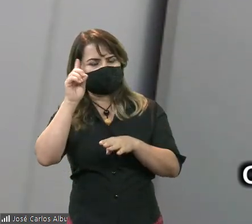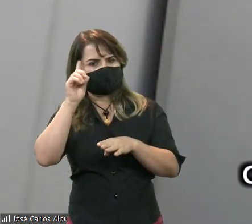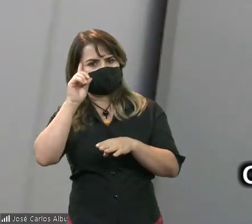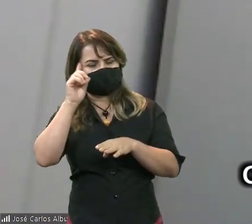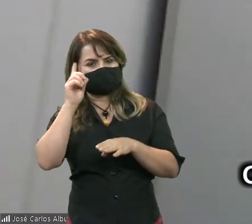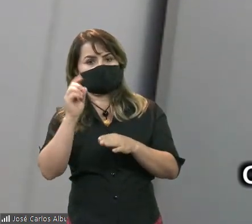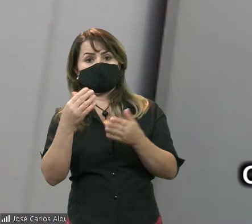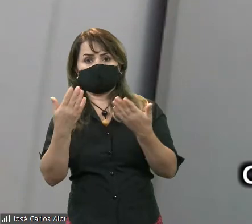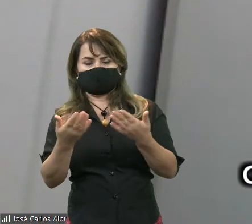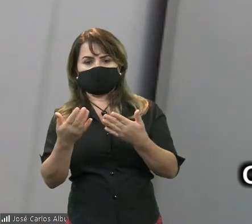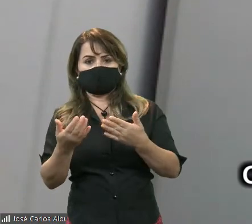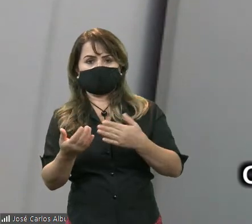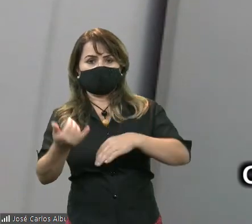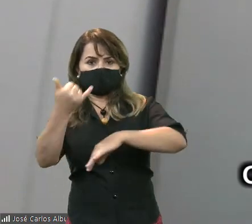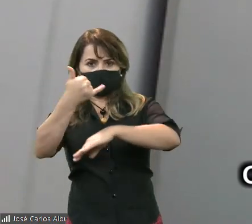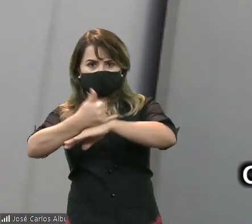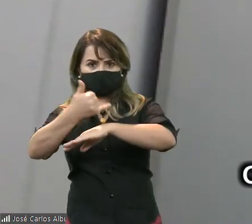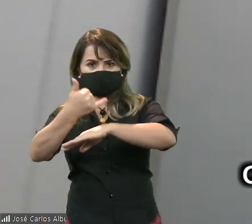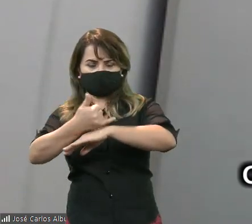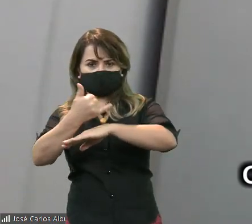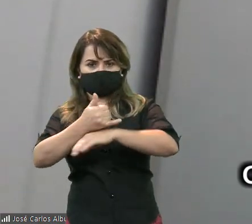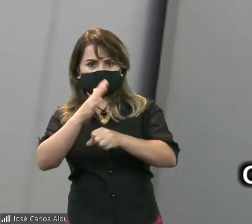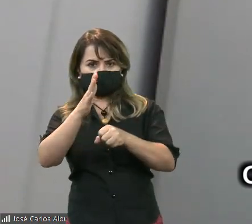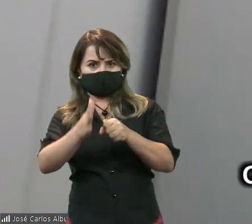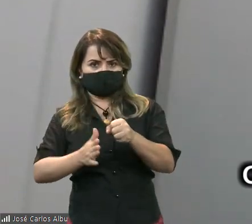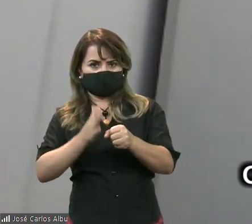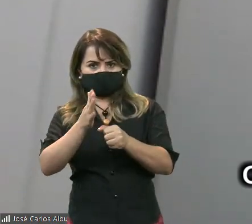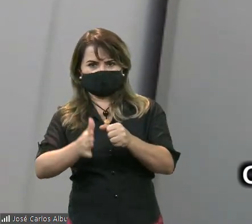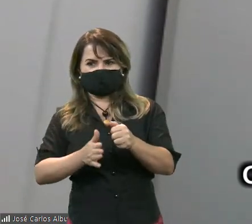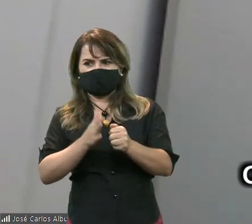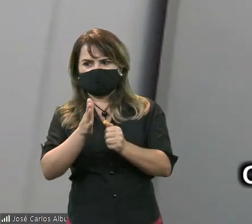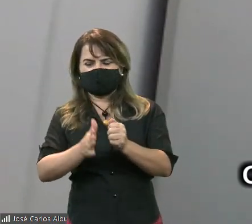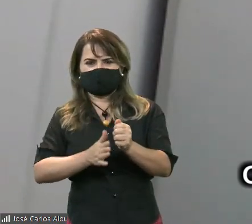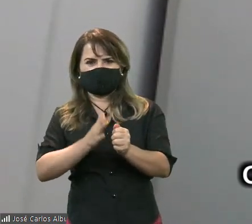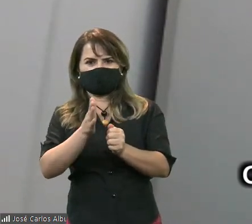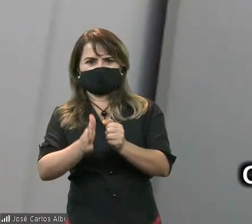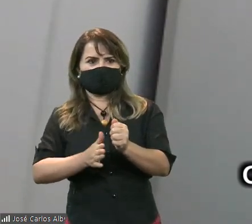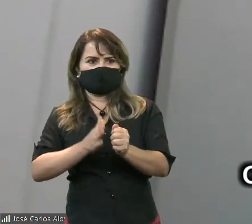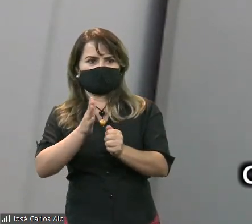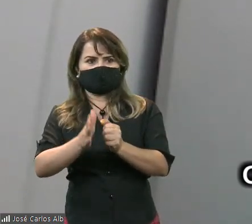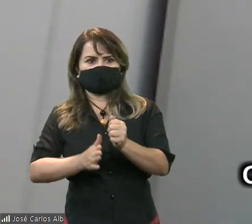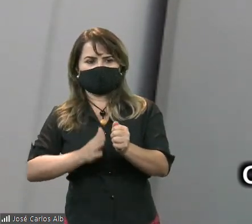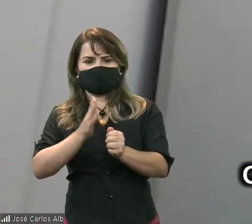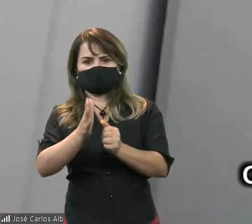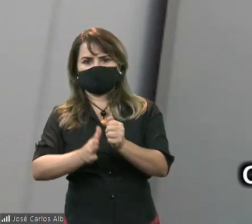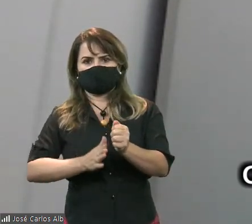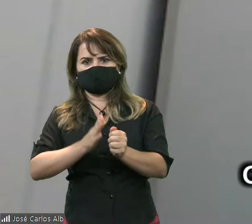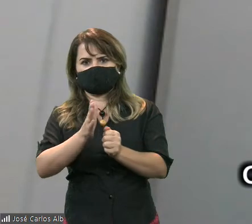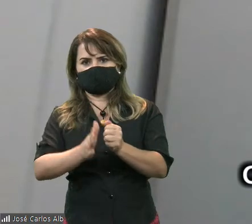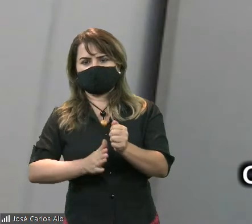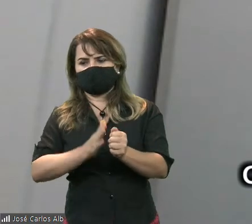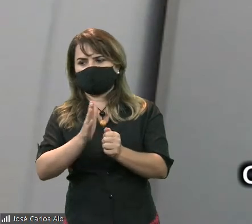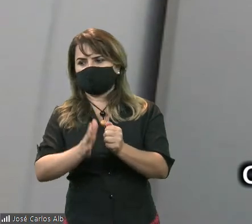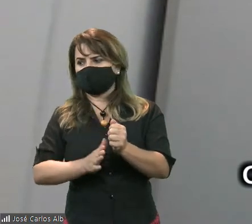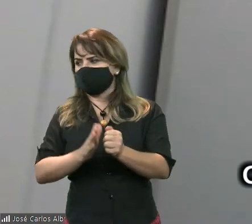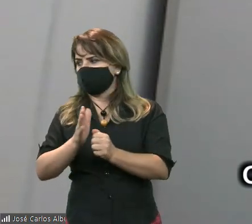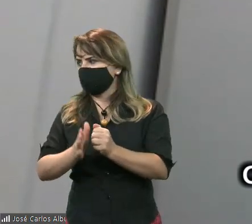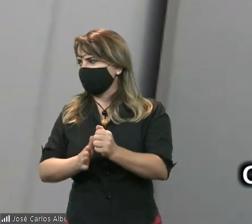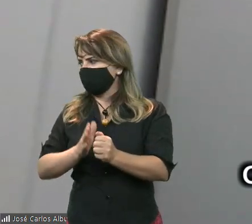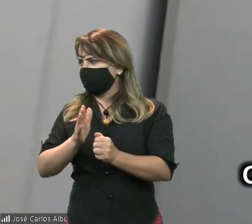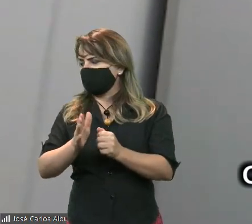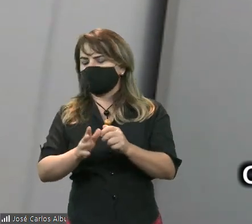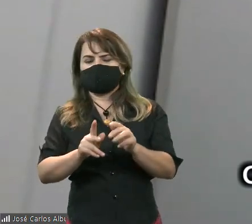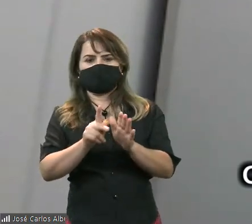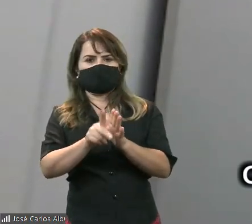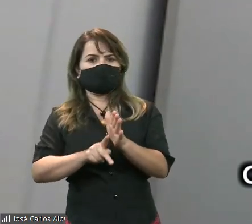dos trilhos da ferrovia, né, podemos interligar aí os extremos norte e sul, da forma que eu já estava